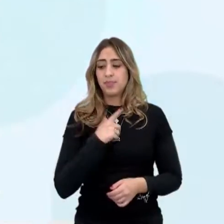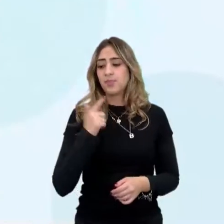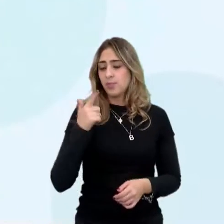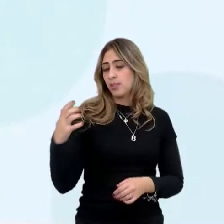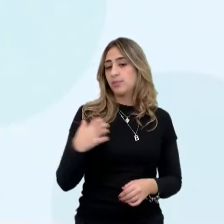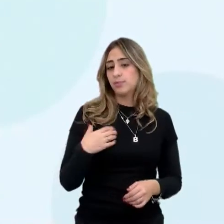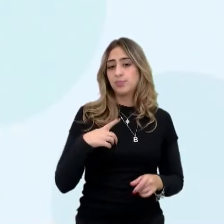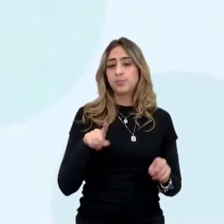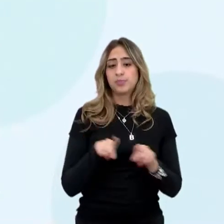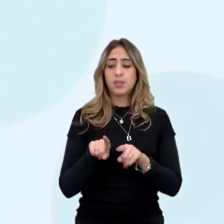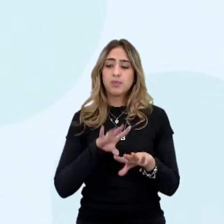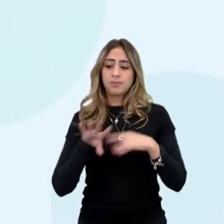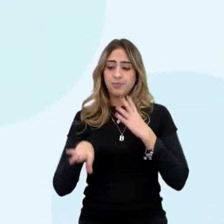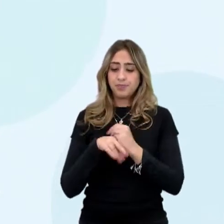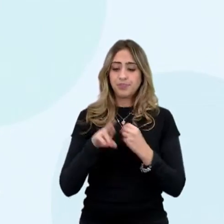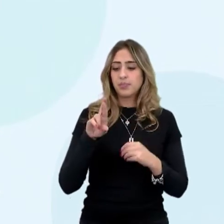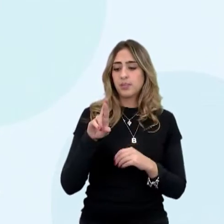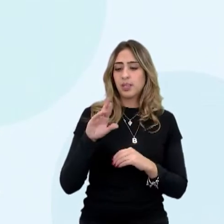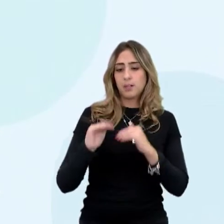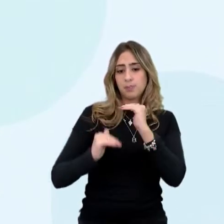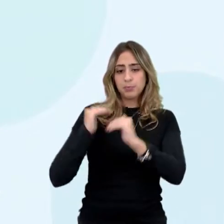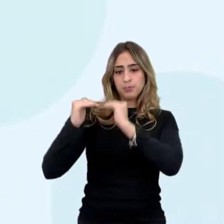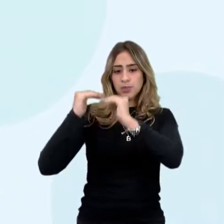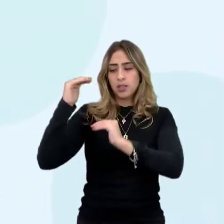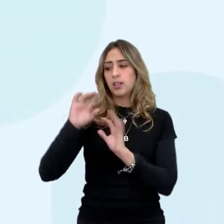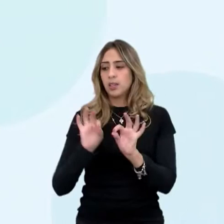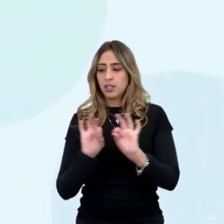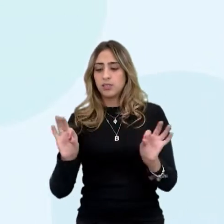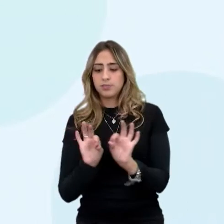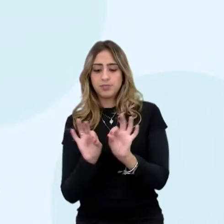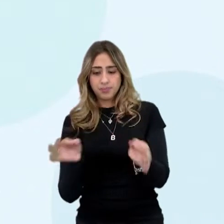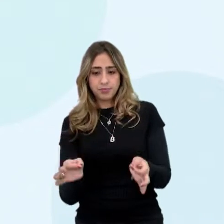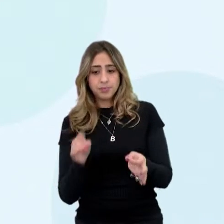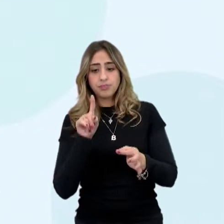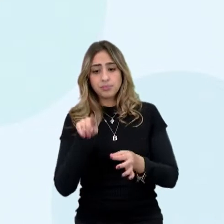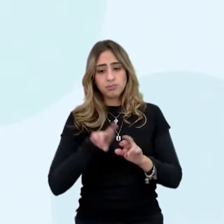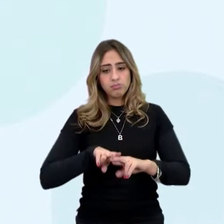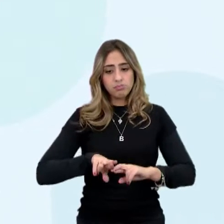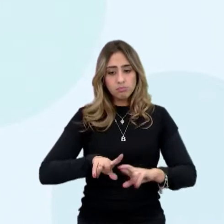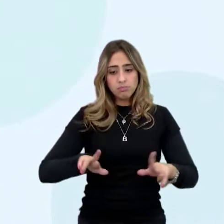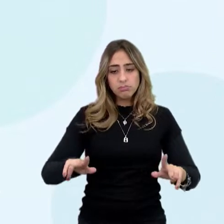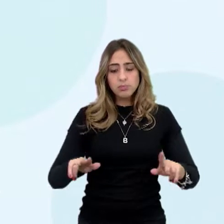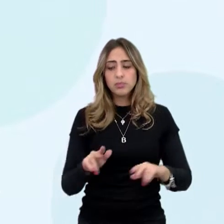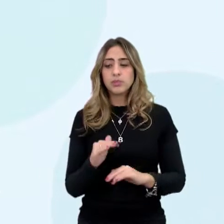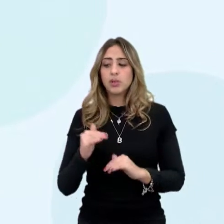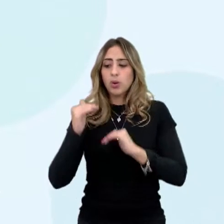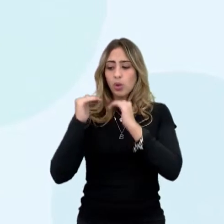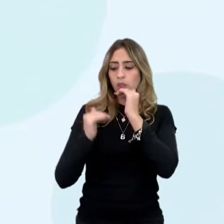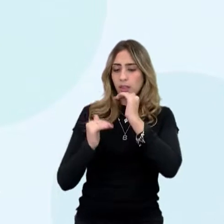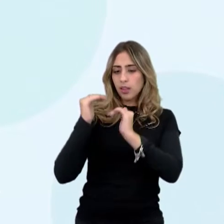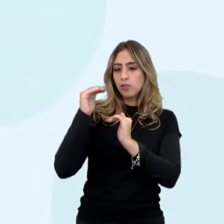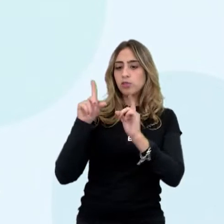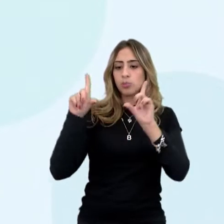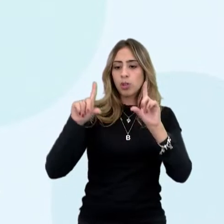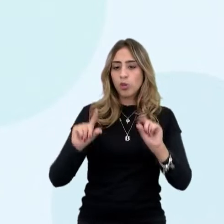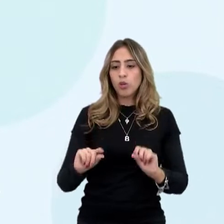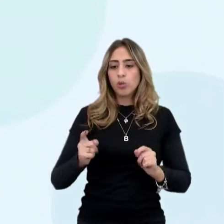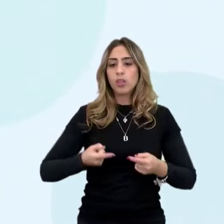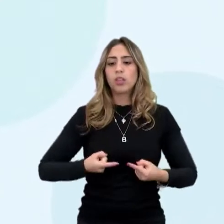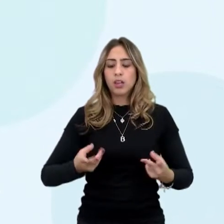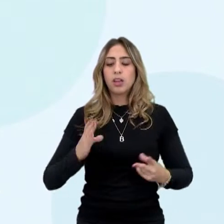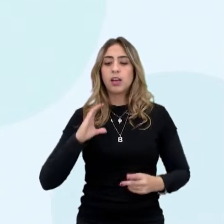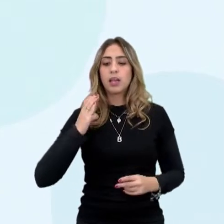que se encaixa aí no conceito de regressão linear simples, né, que é a variação, aumento ou diminuição do limite de crédito